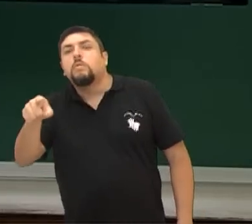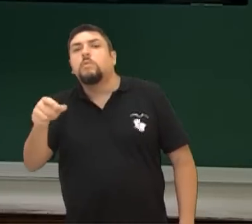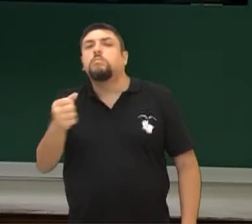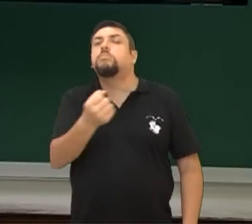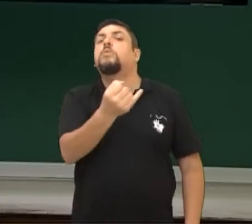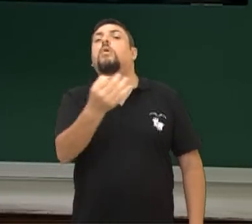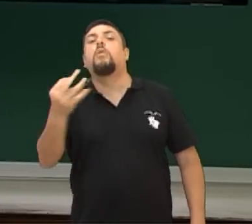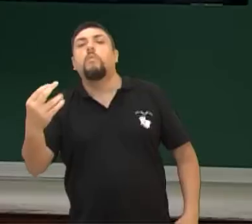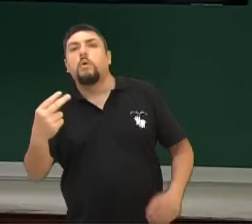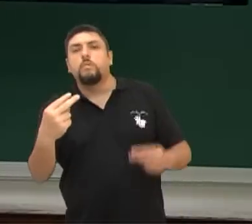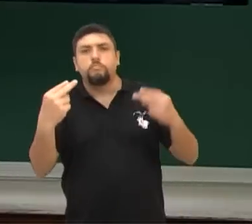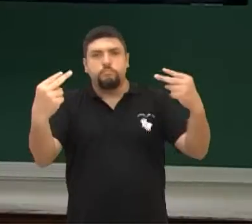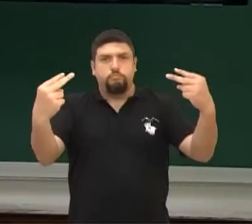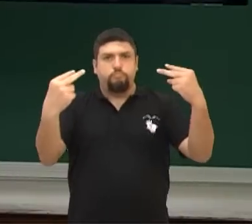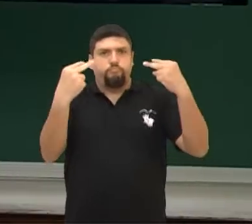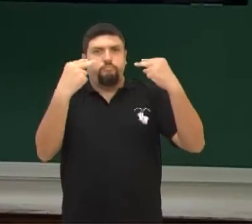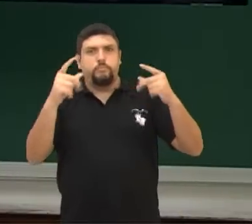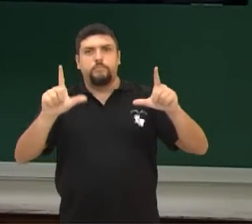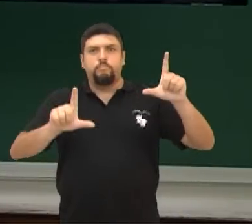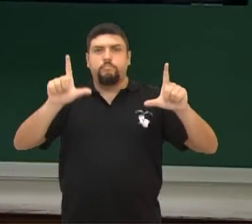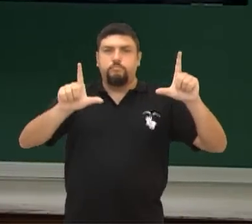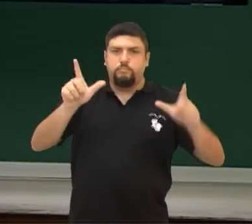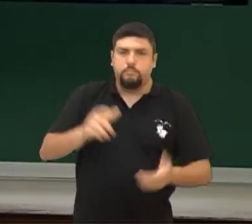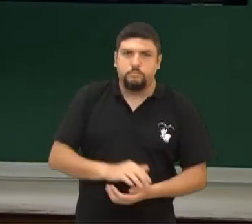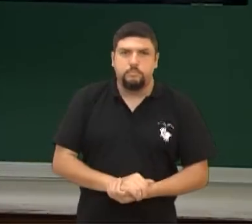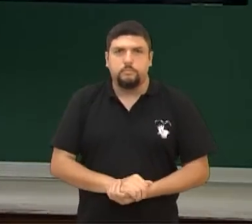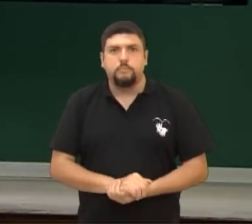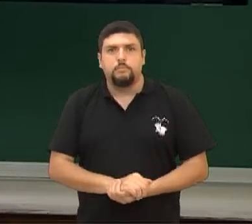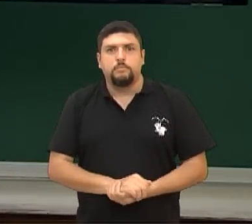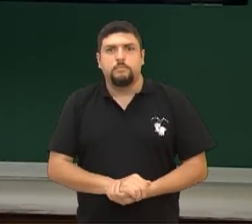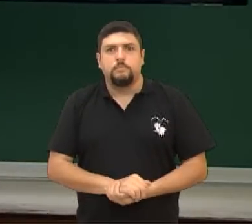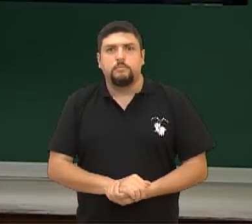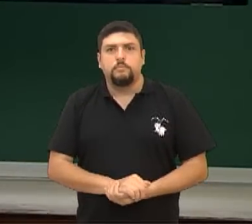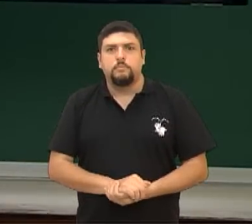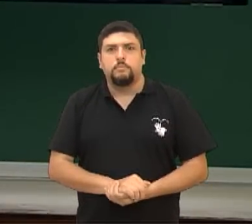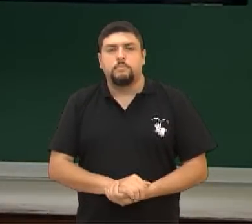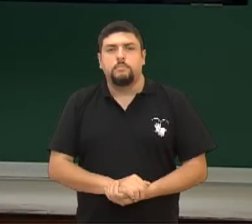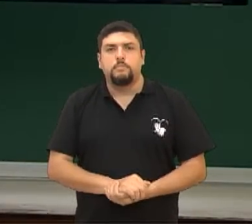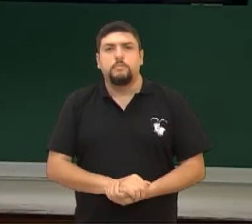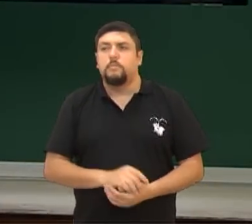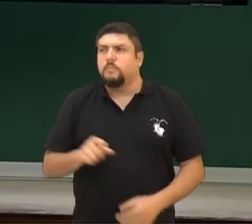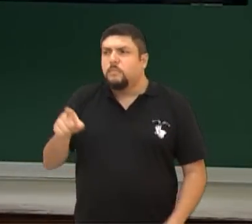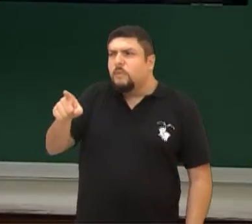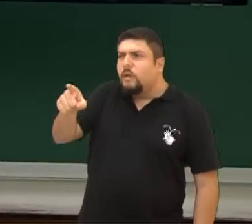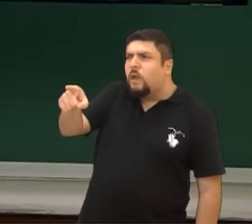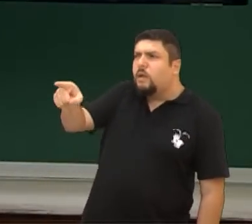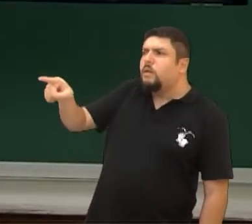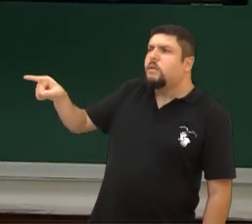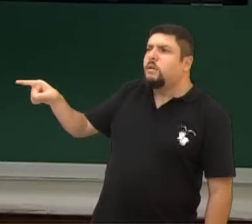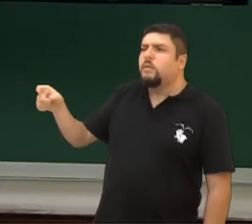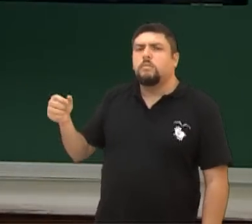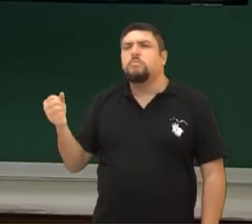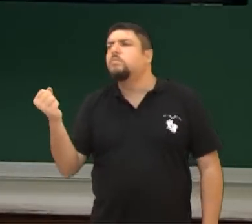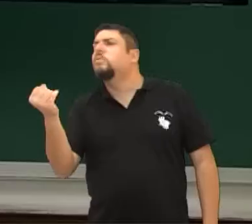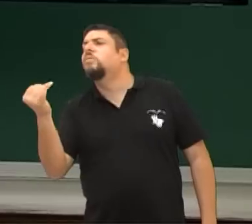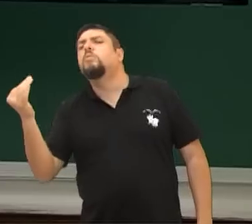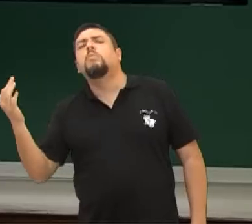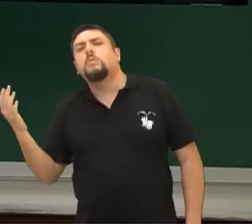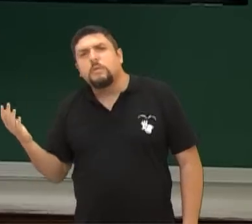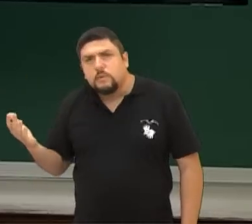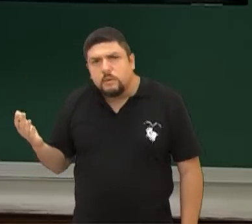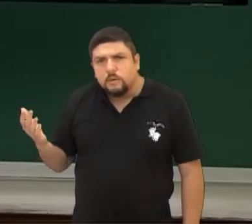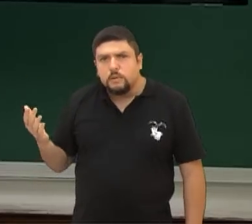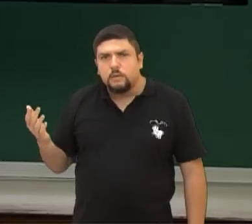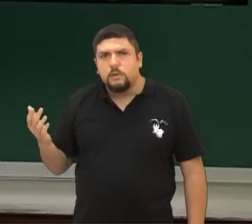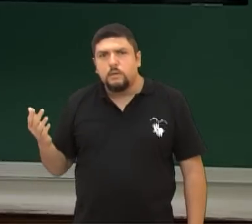Quantos alunos estão assistindo essa aula, né? Quantas pessoas tem no elas ou eles? Vejam que a professora